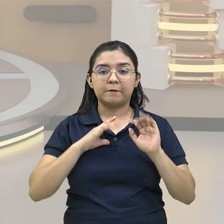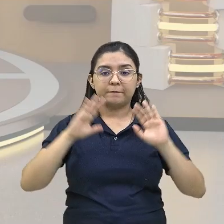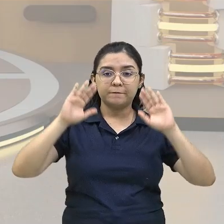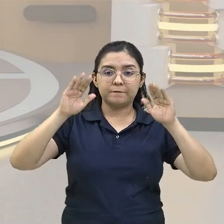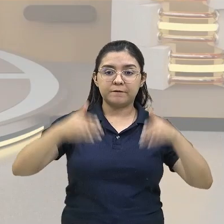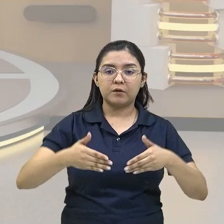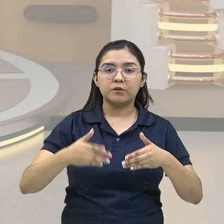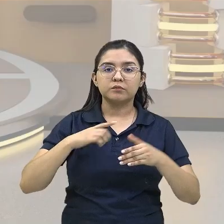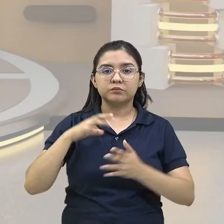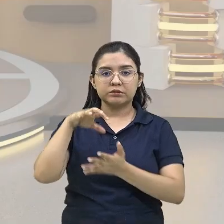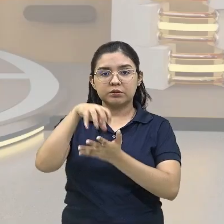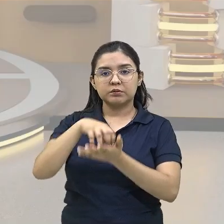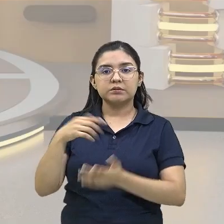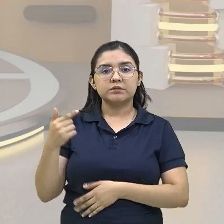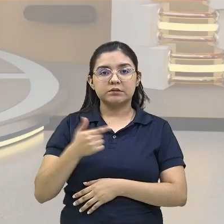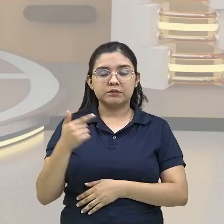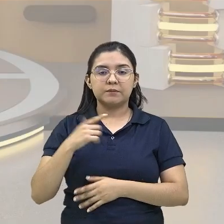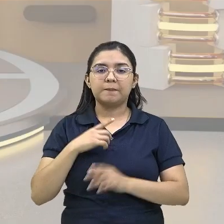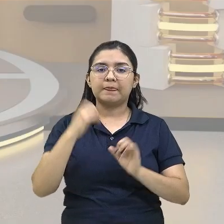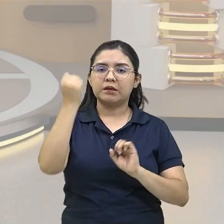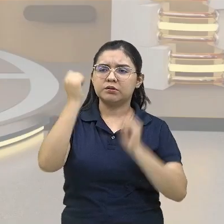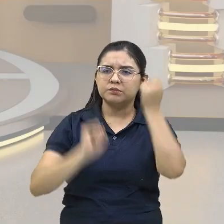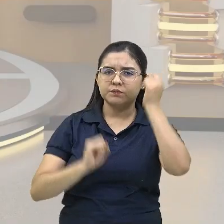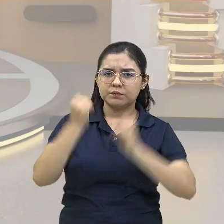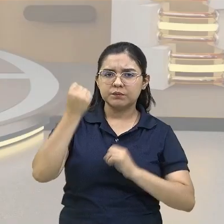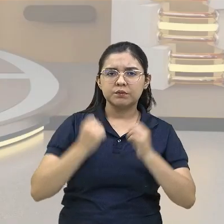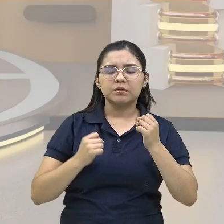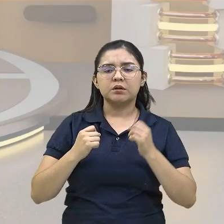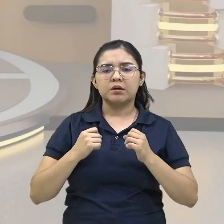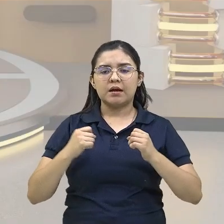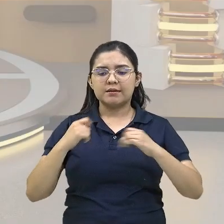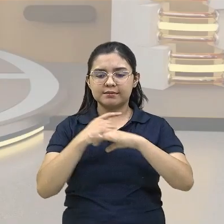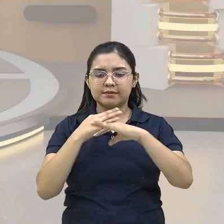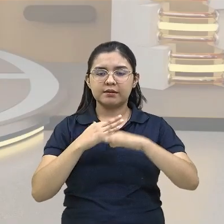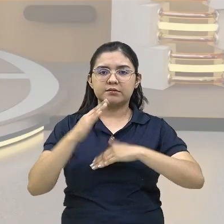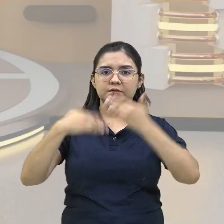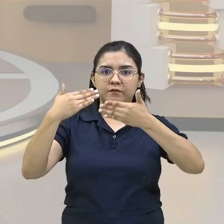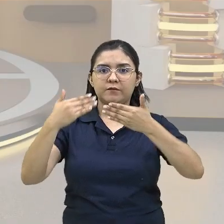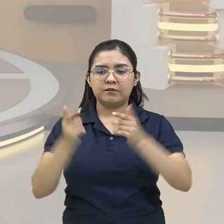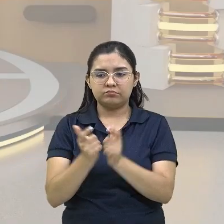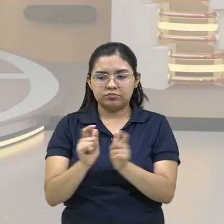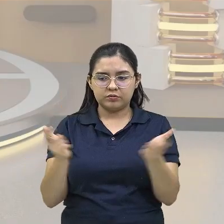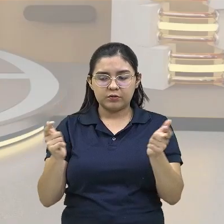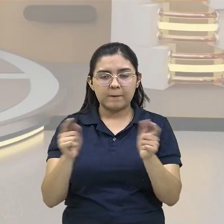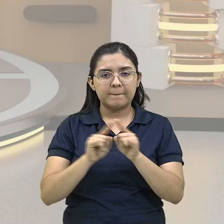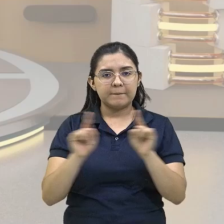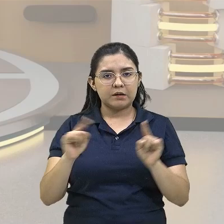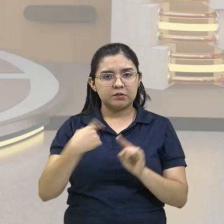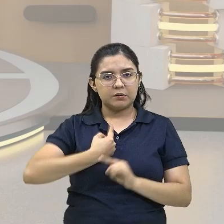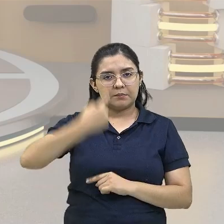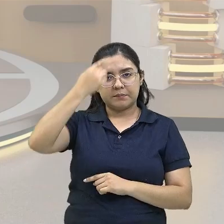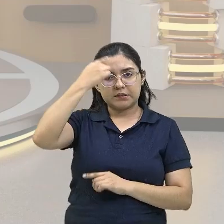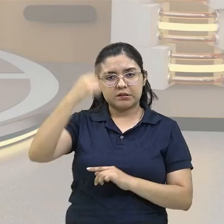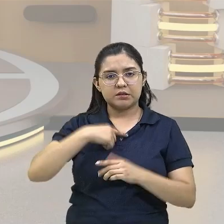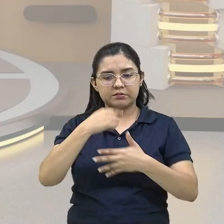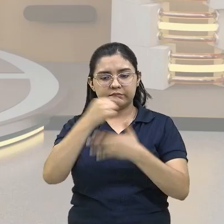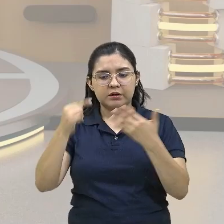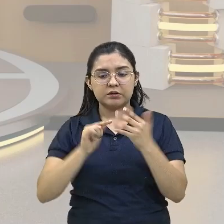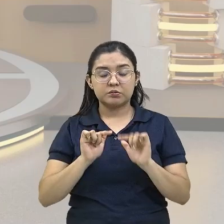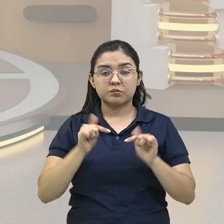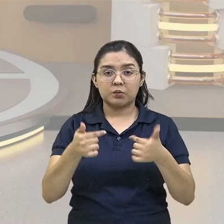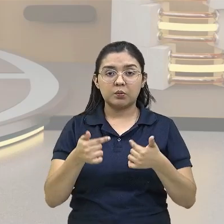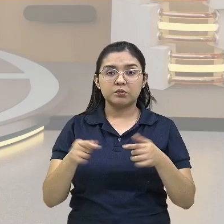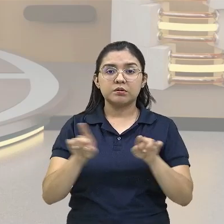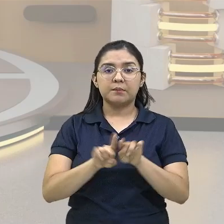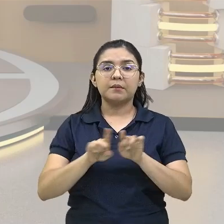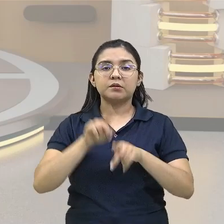para o setor secundário, né, a industrialização, o crescimento daquelas cidades, mas a gente pensando, né, nessas atividades,